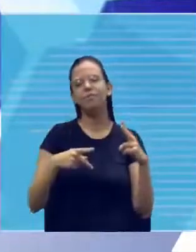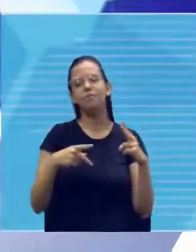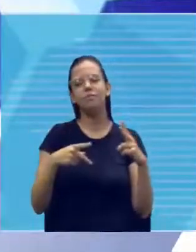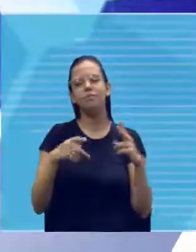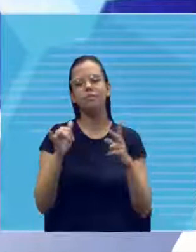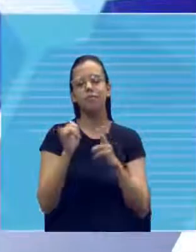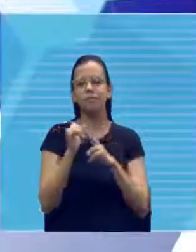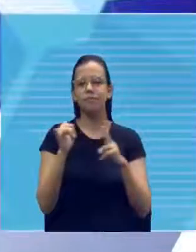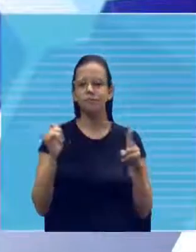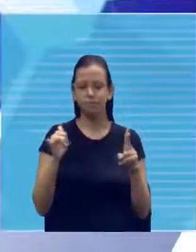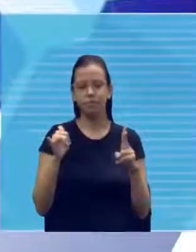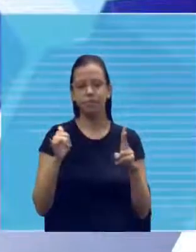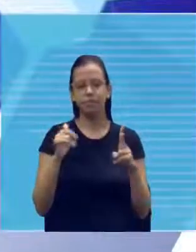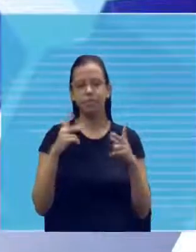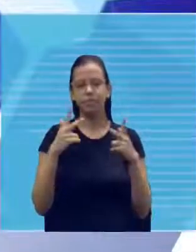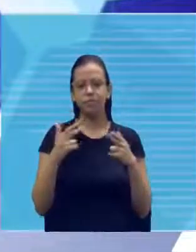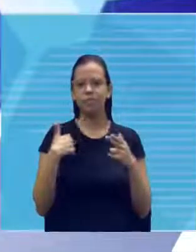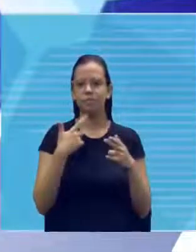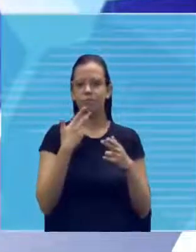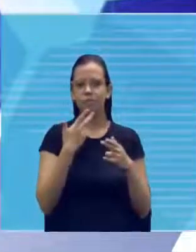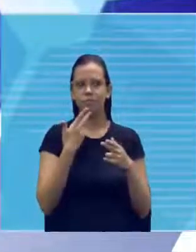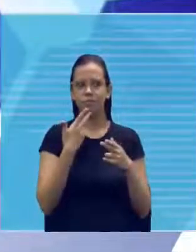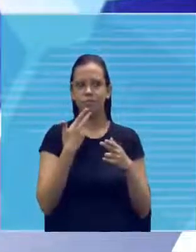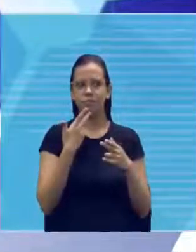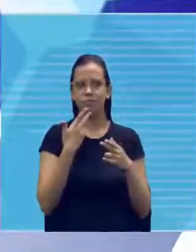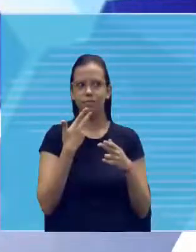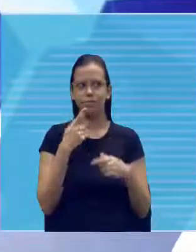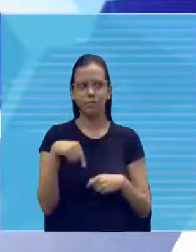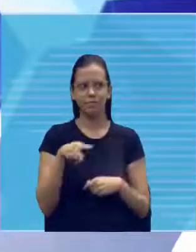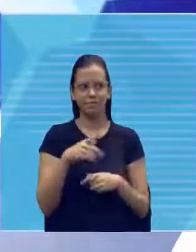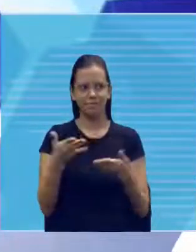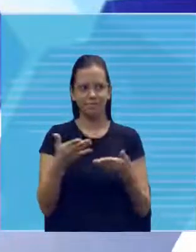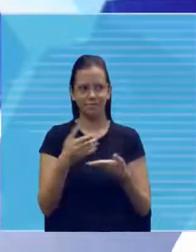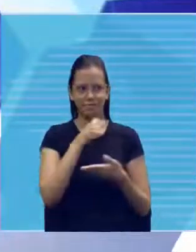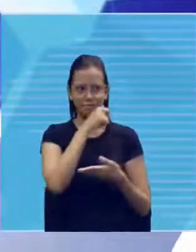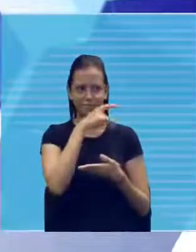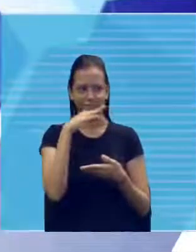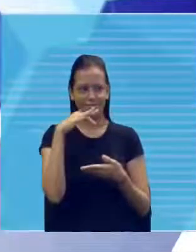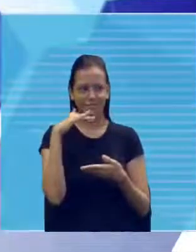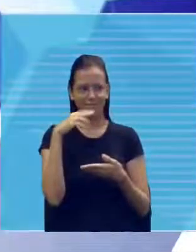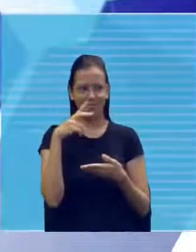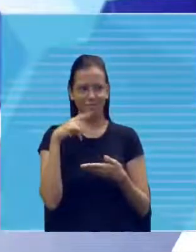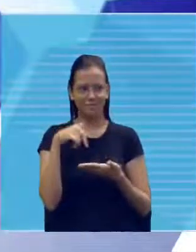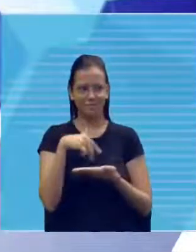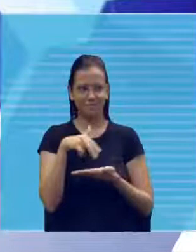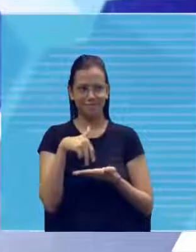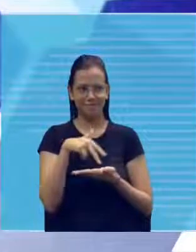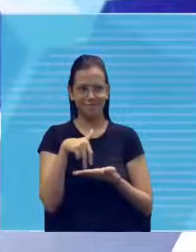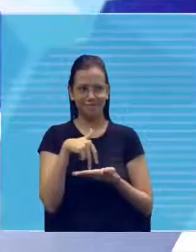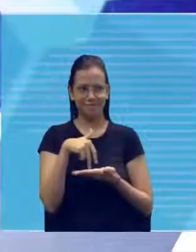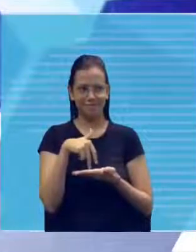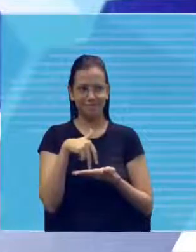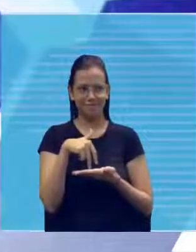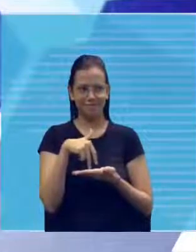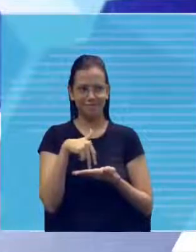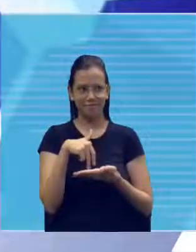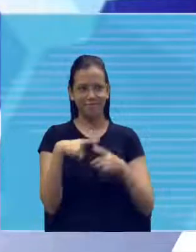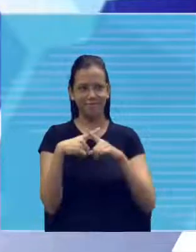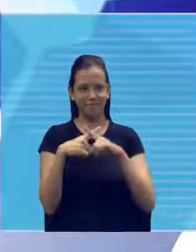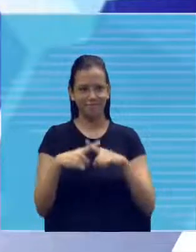para vocês hoje, eu ia botar a Andressa para dançar. Tá preparada, Andressa? Olha o desafio de ontem, né?